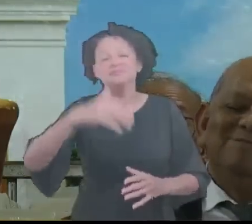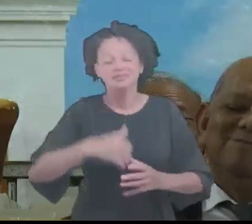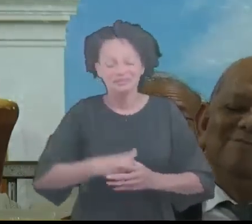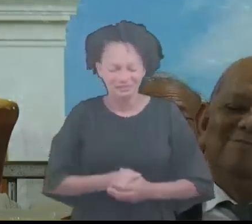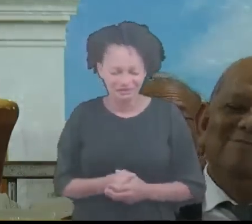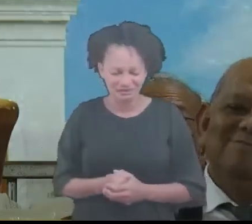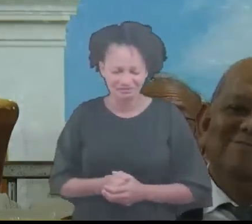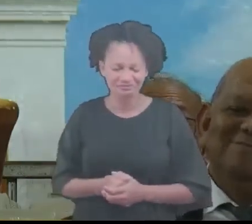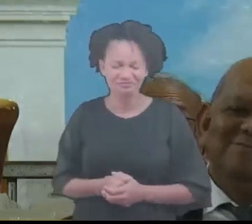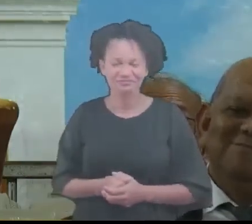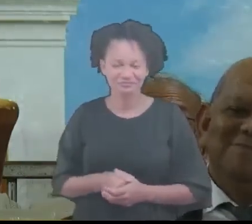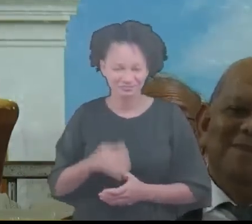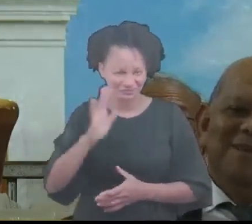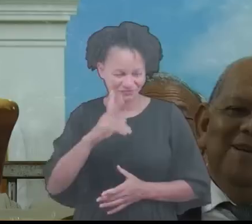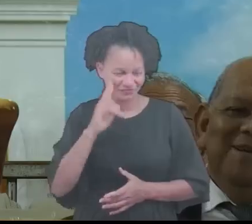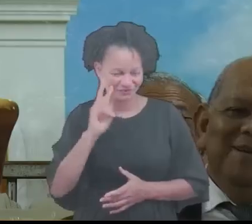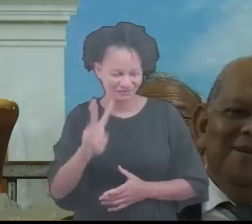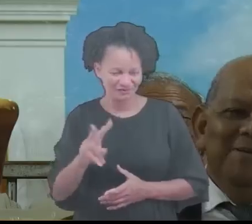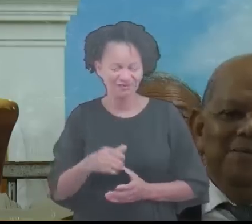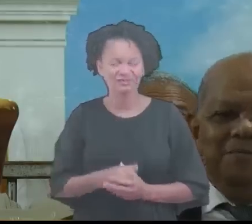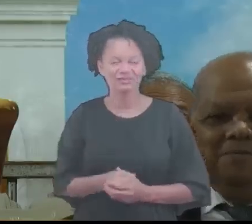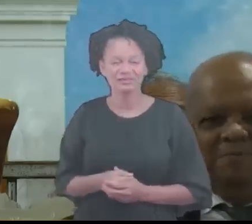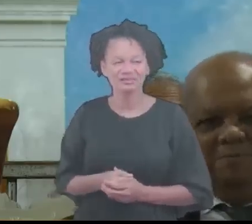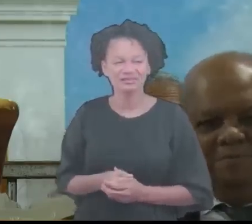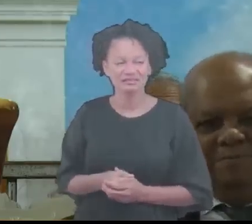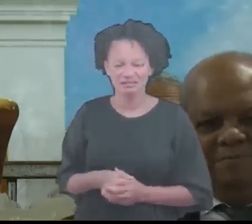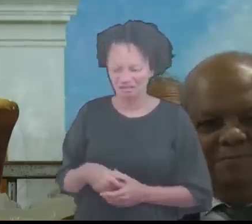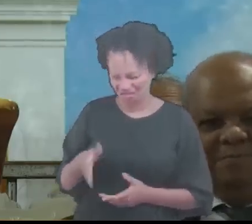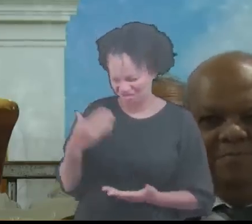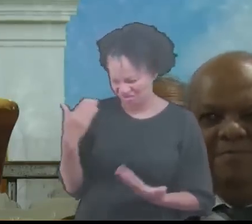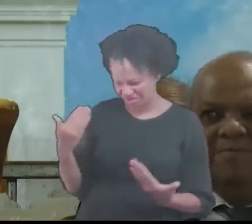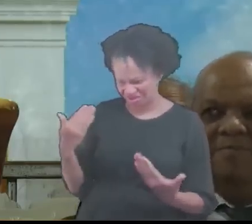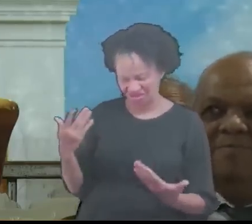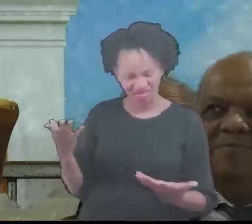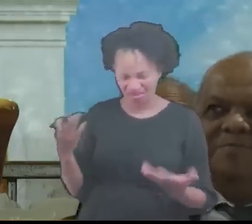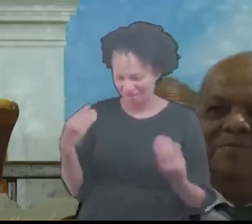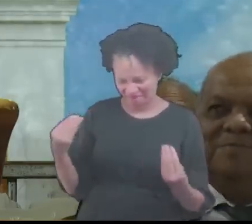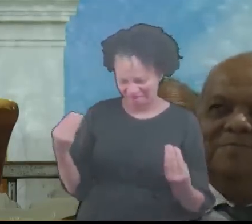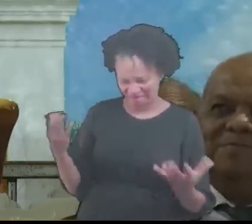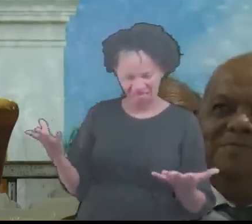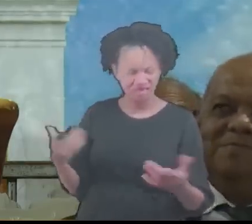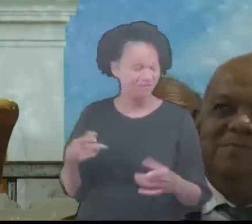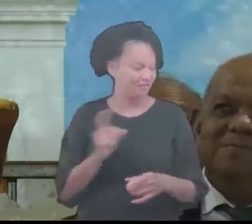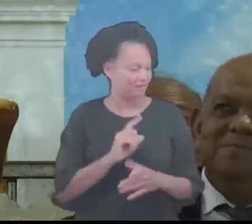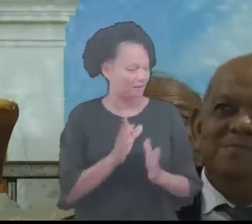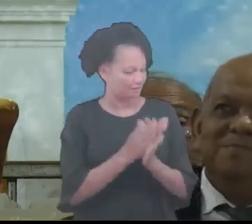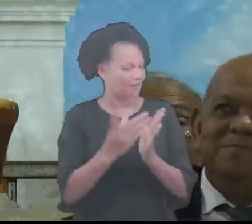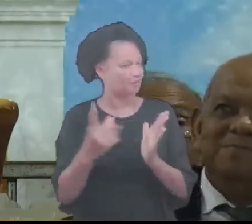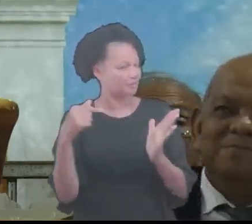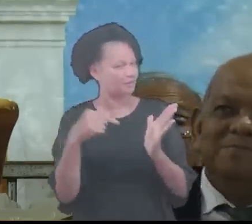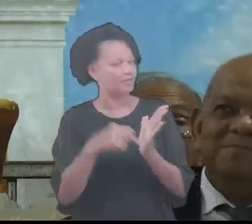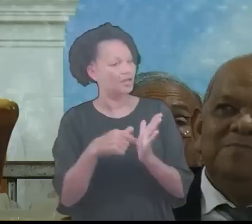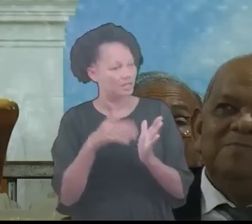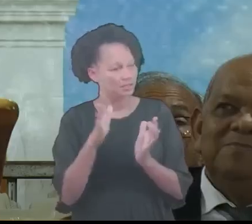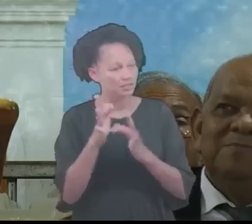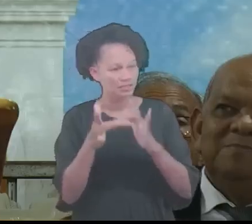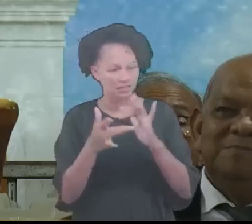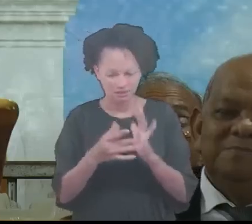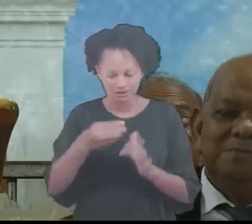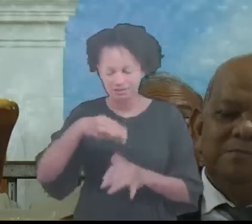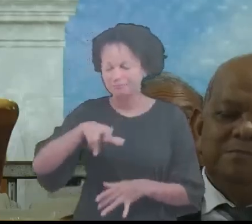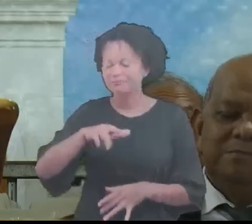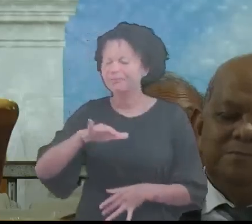Quem já viu? Alguém disse: é uma presepada. É não. ela está pela Bíblia. É que Jesus é